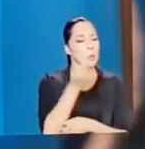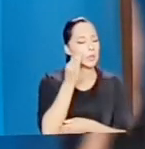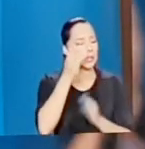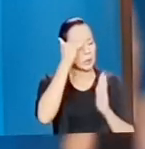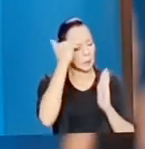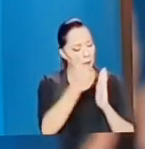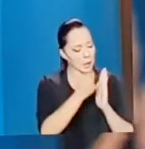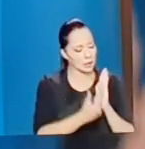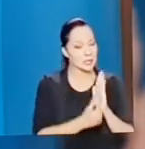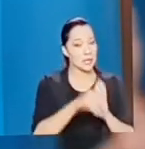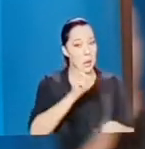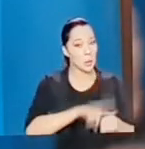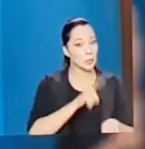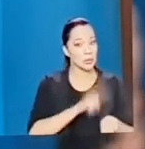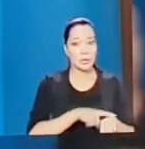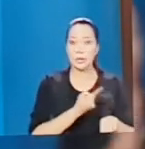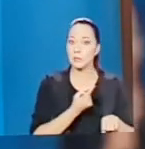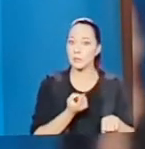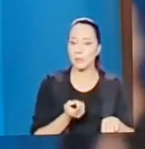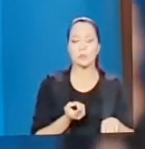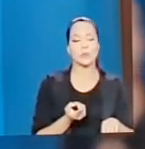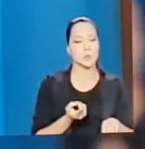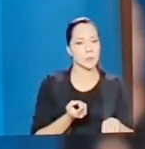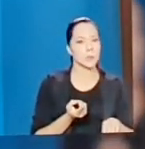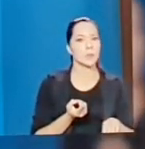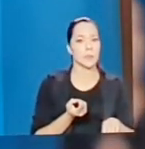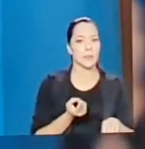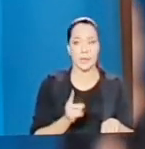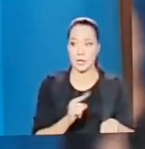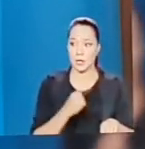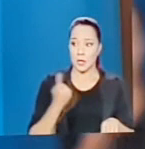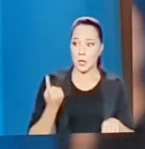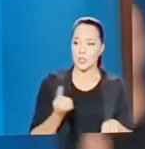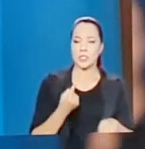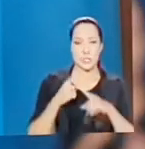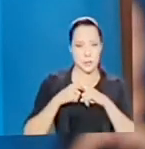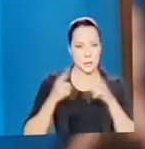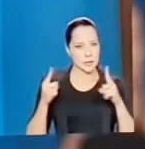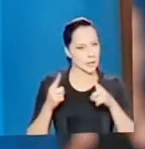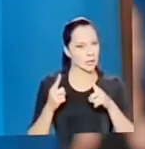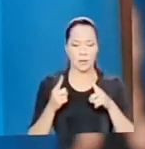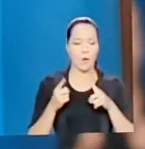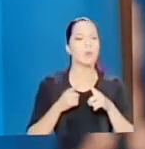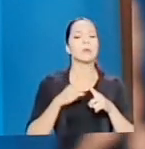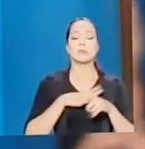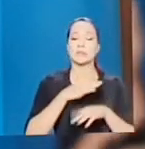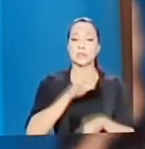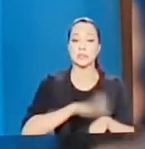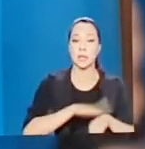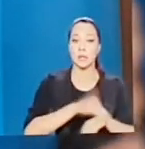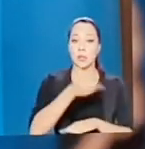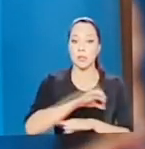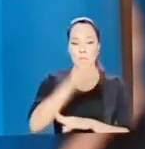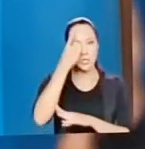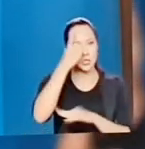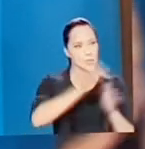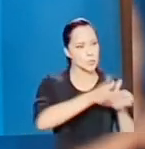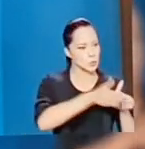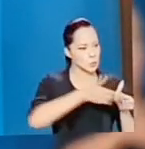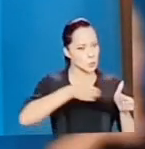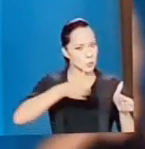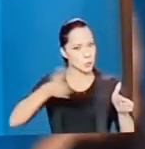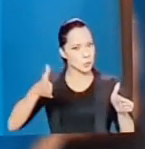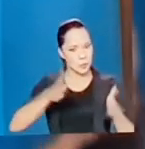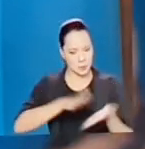o prazo jamais tentado por nós, arbitrado de 10 dias corridos para